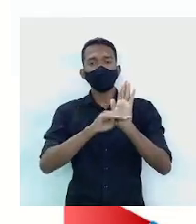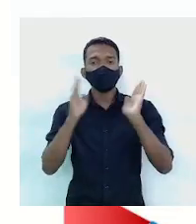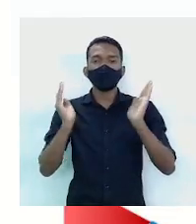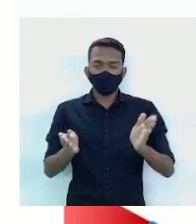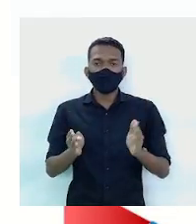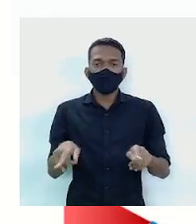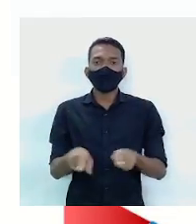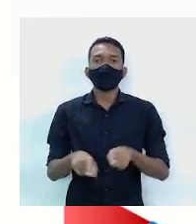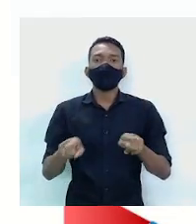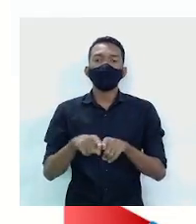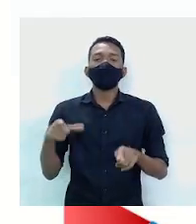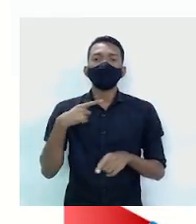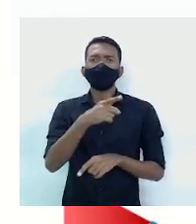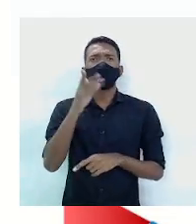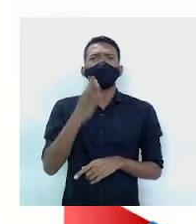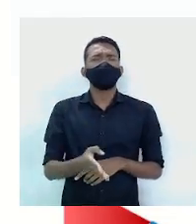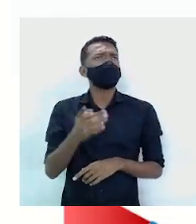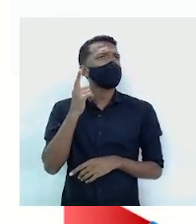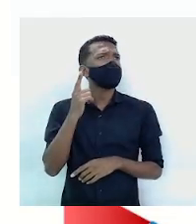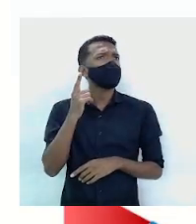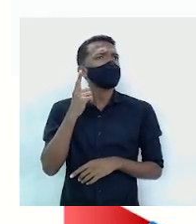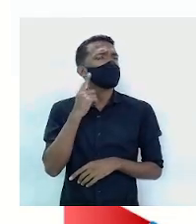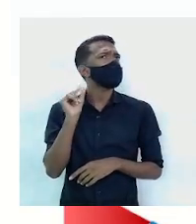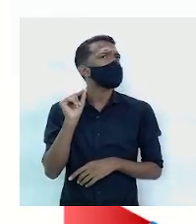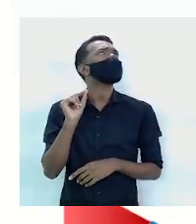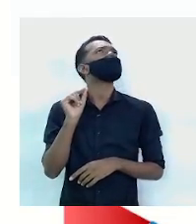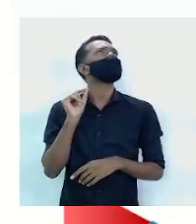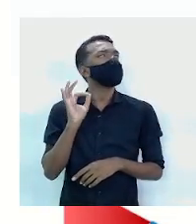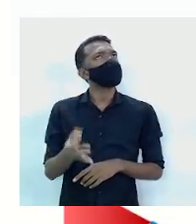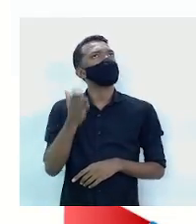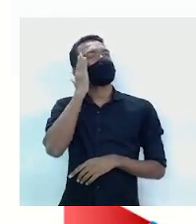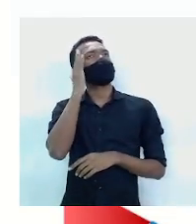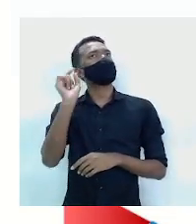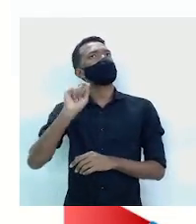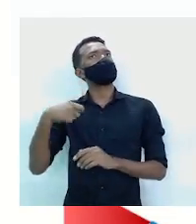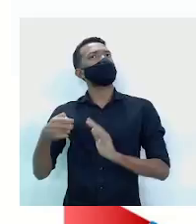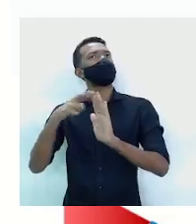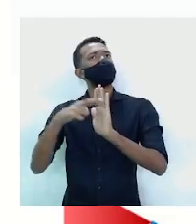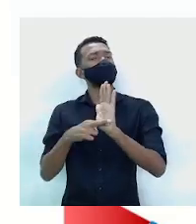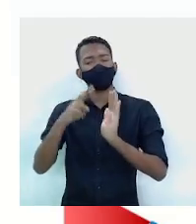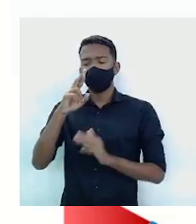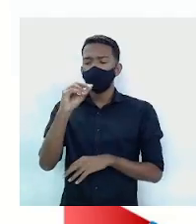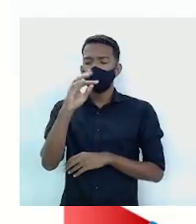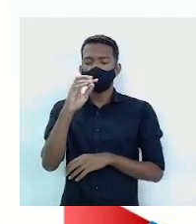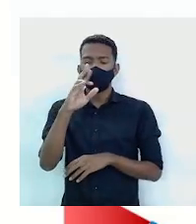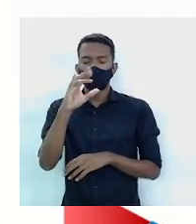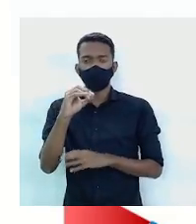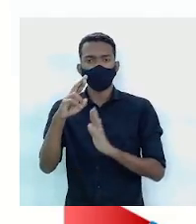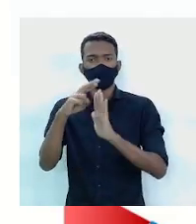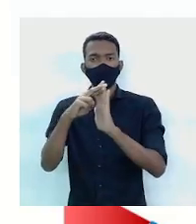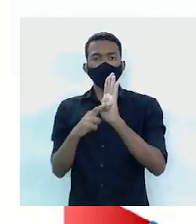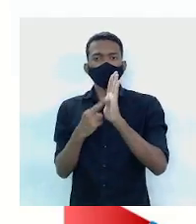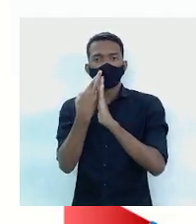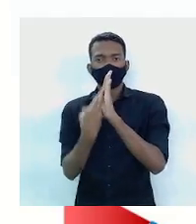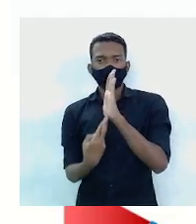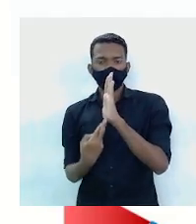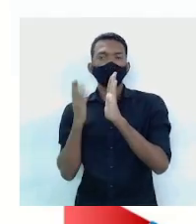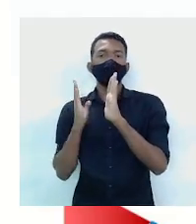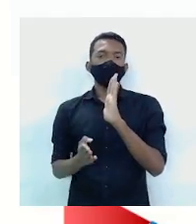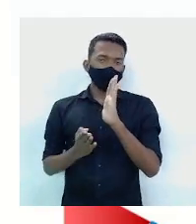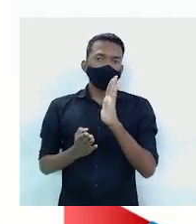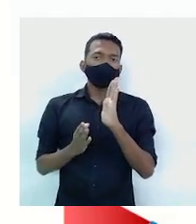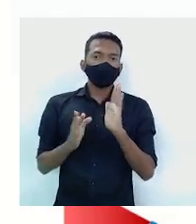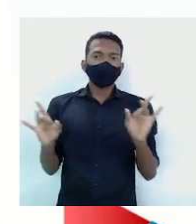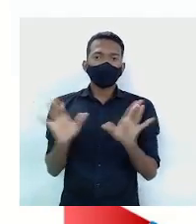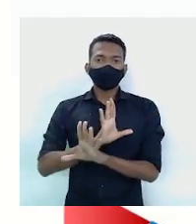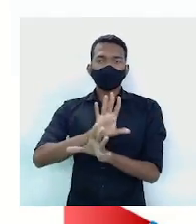escutado, né, essa palavra, esse termo, né? Qual é o roteiro da viagem? O roteiro seria, digamos que a rota que você vai traçar na